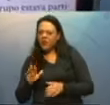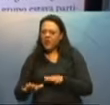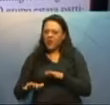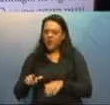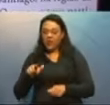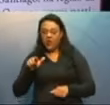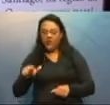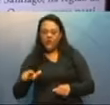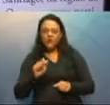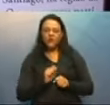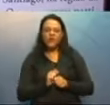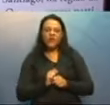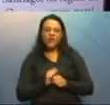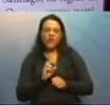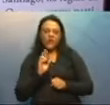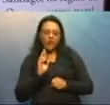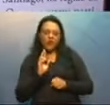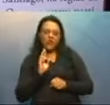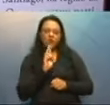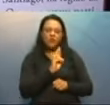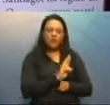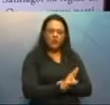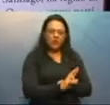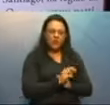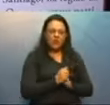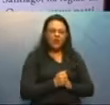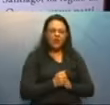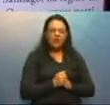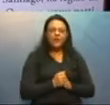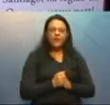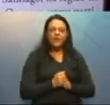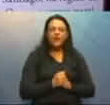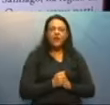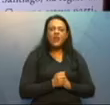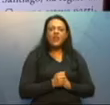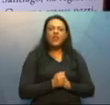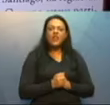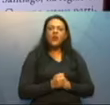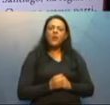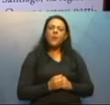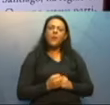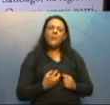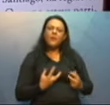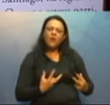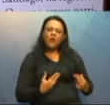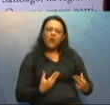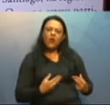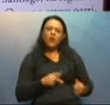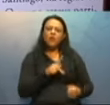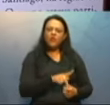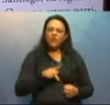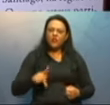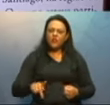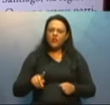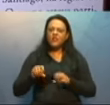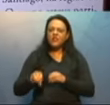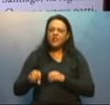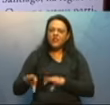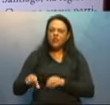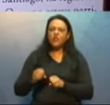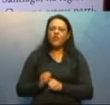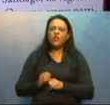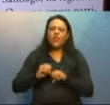que vocês deverão fazer o pareamento de acordo com o que a professora solicitou na